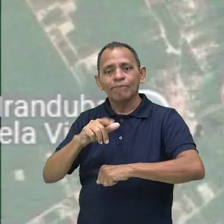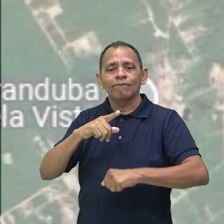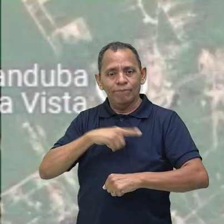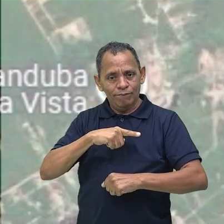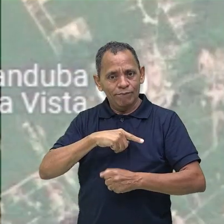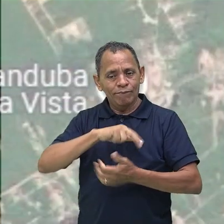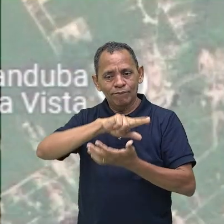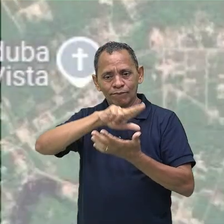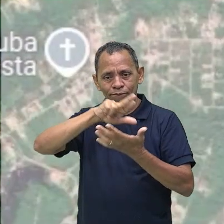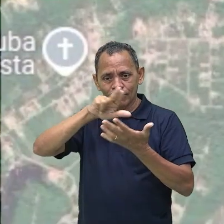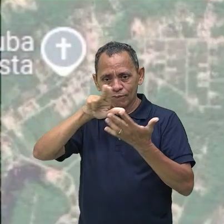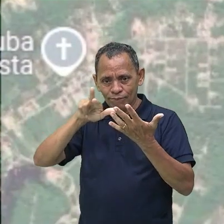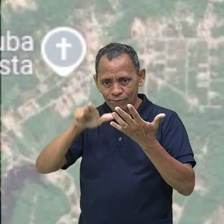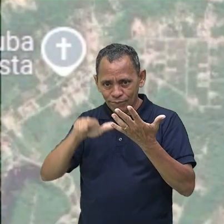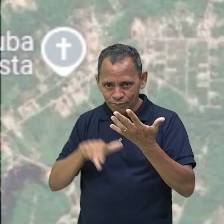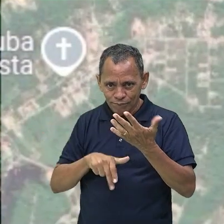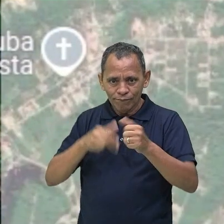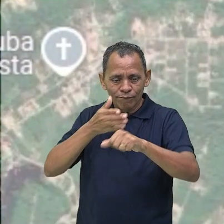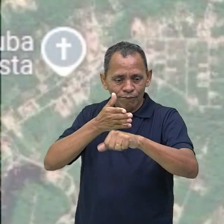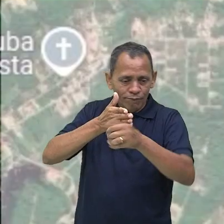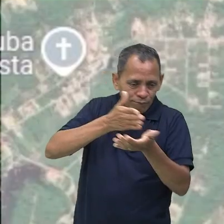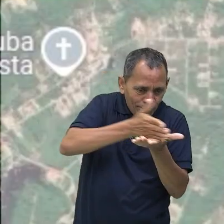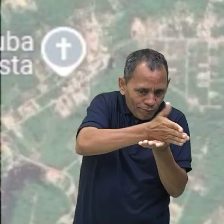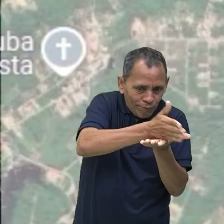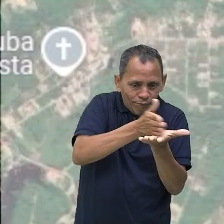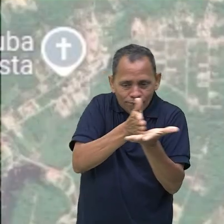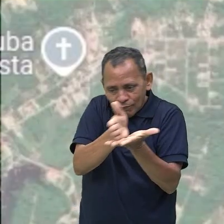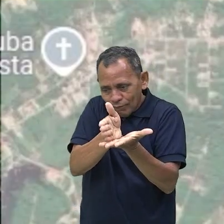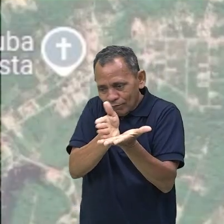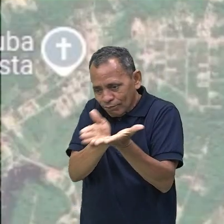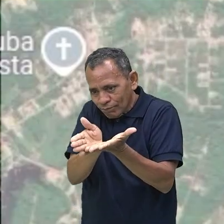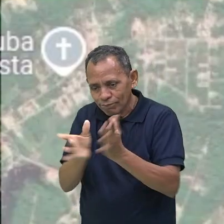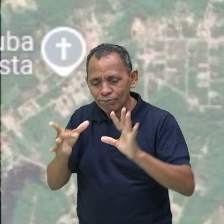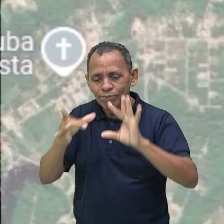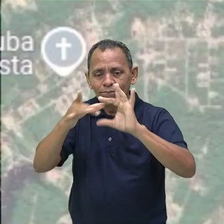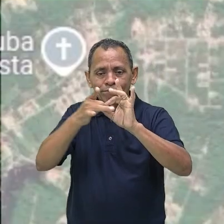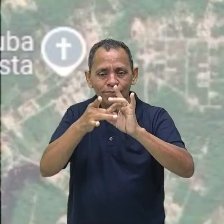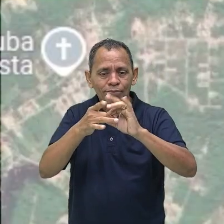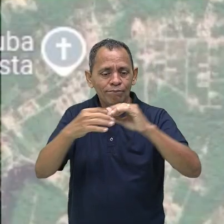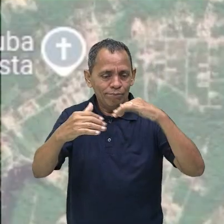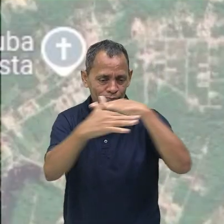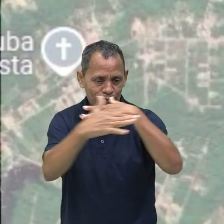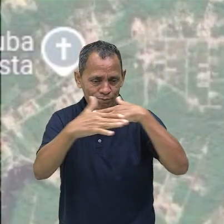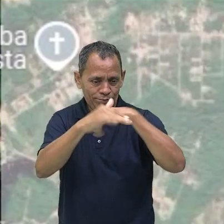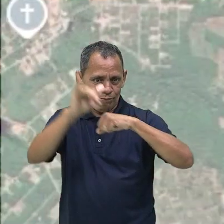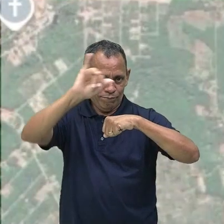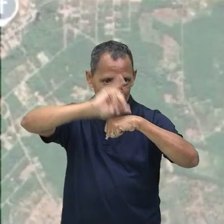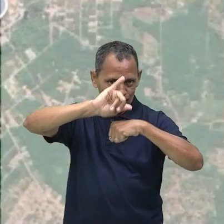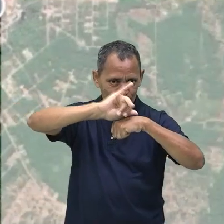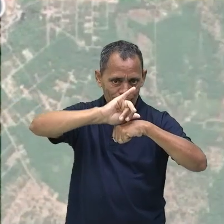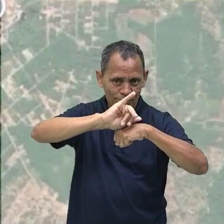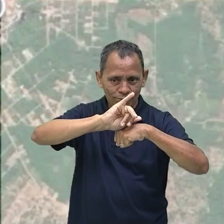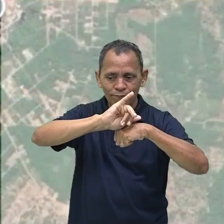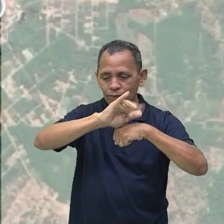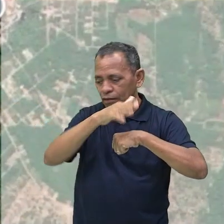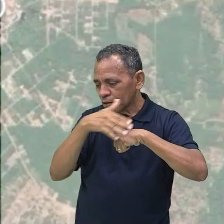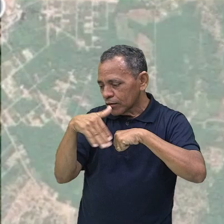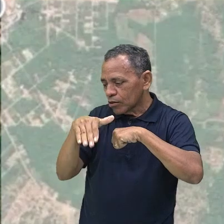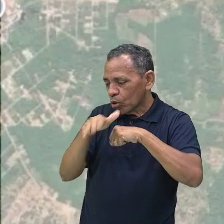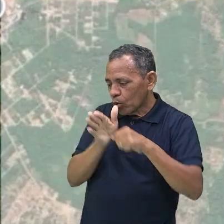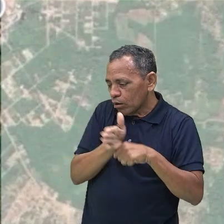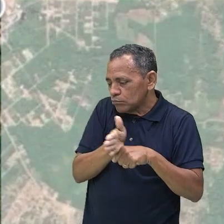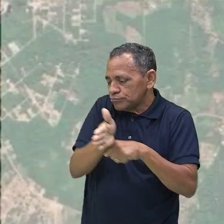tá? E acaba ligando aquela parte da cidade principal, né, com áreas, principalmente as